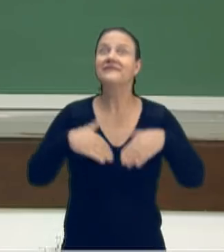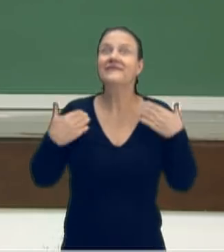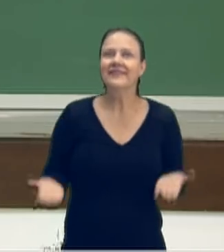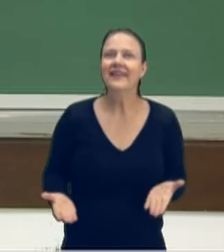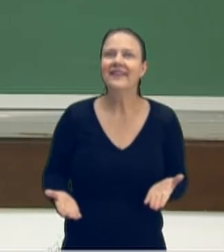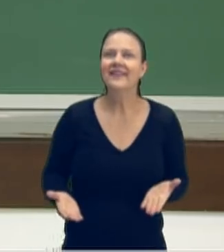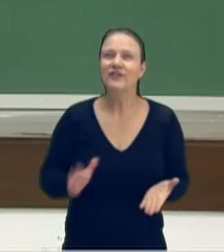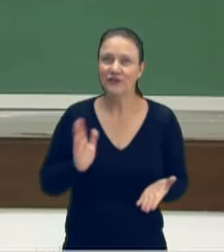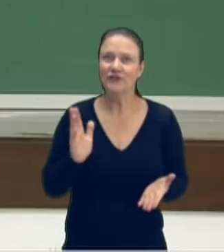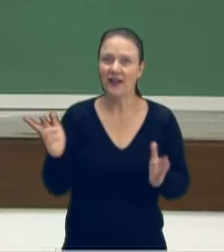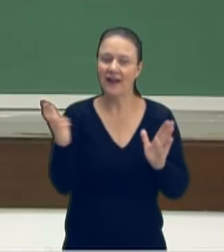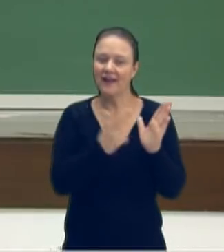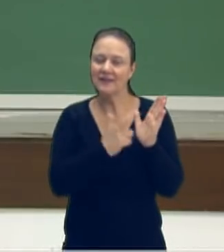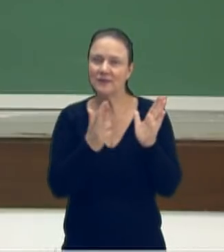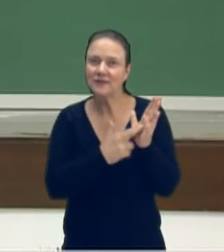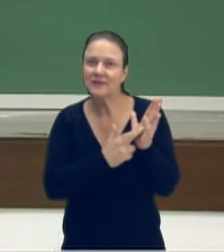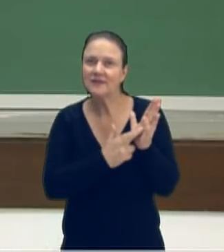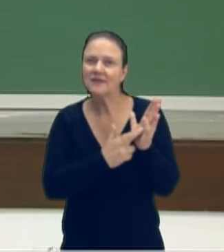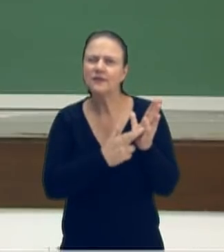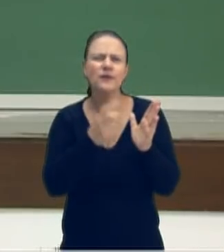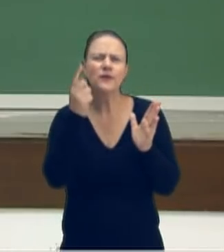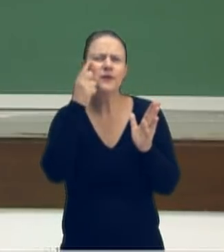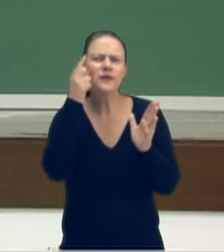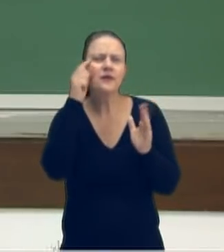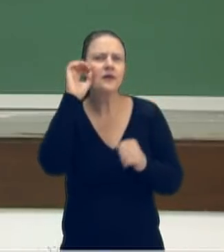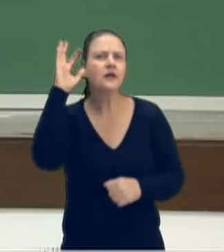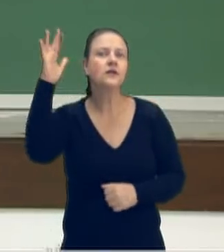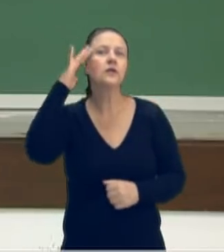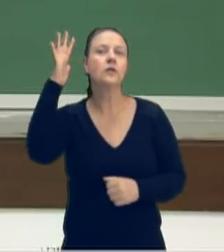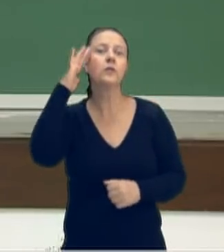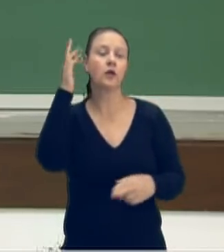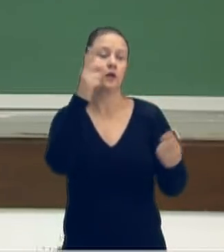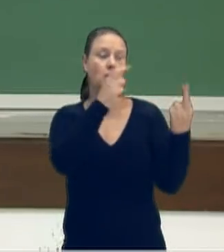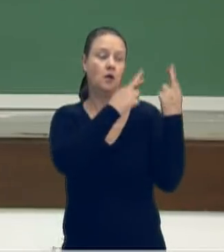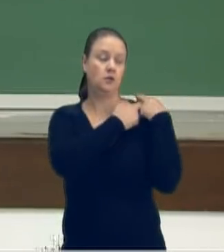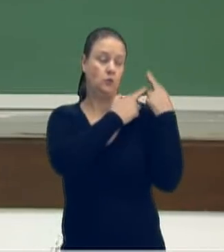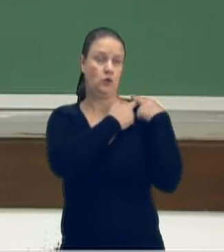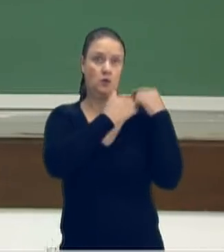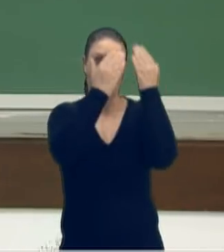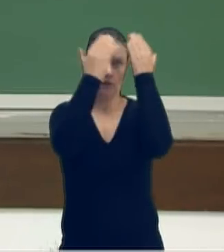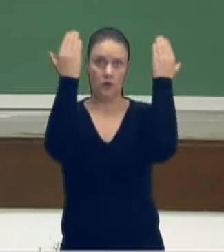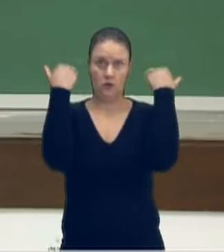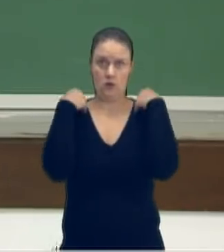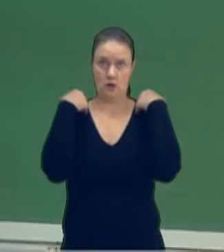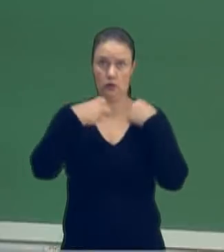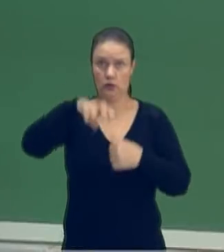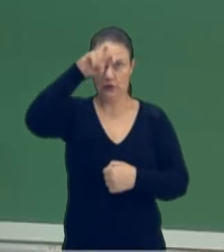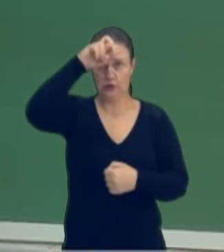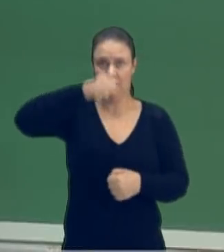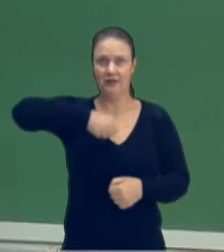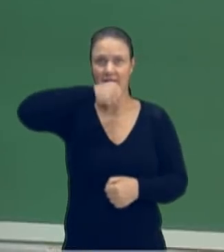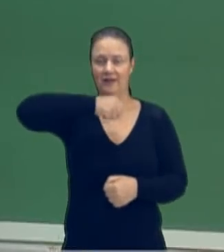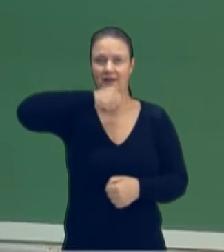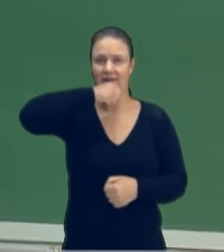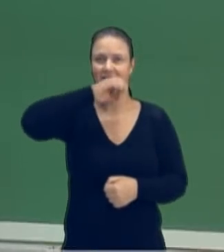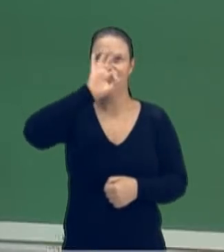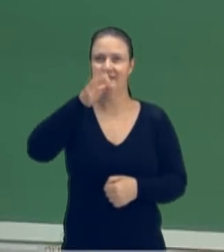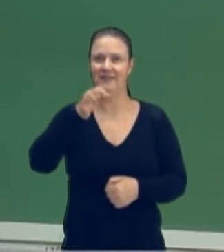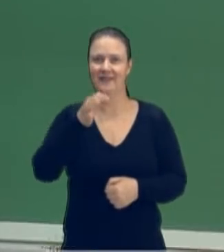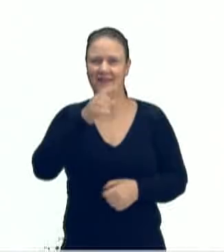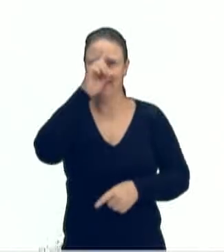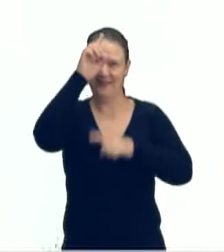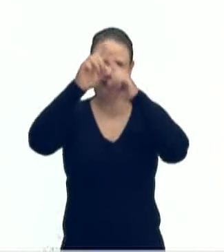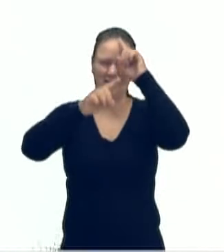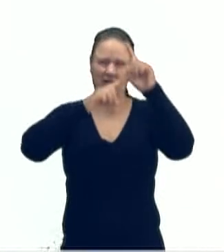E aí, galera, responderam? O que vocês imaginam o papel do faraó no Egito Antigo? Respondeu certo, aquele que colocou a ideia do governante